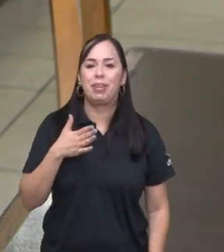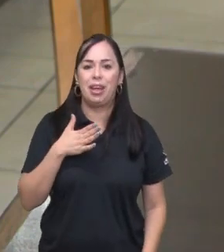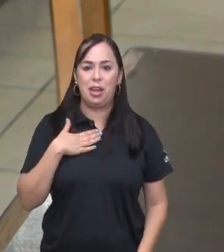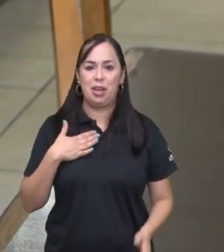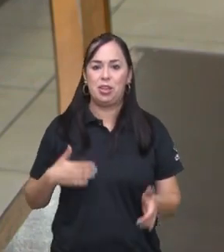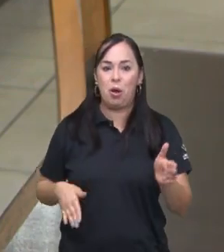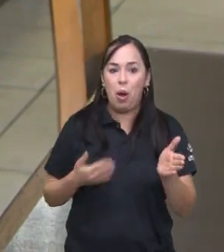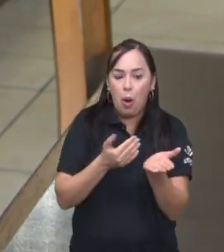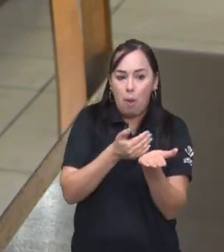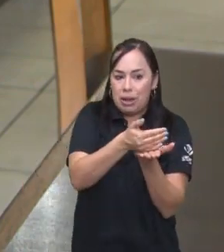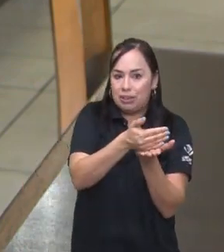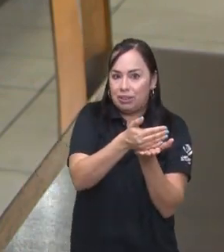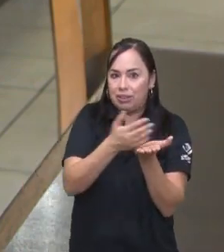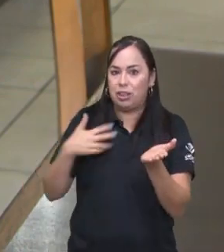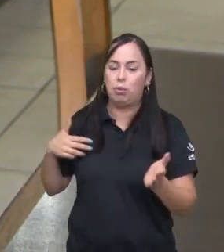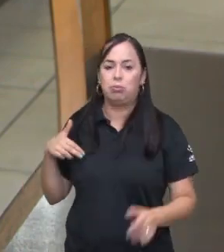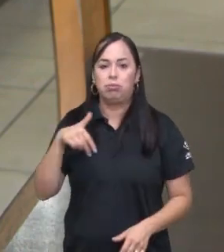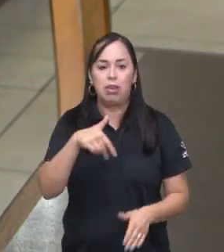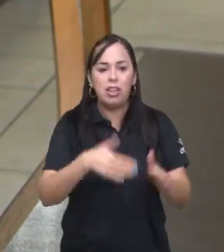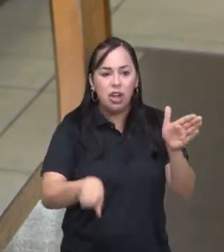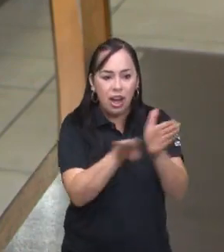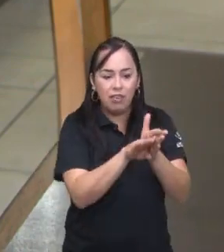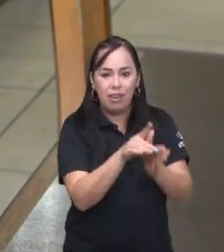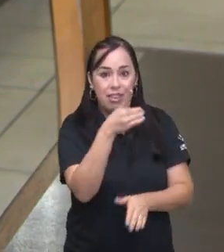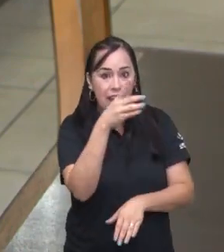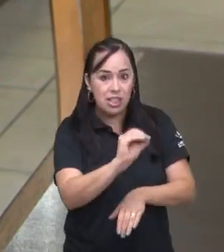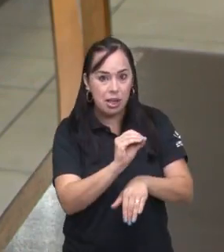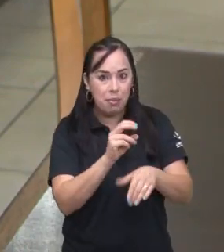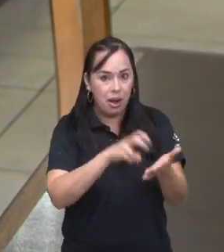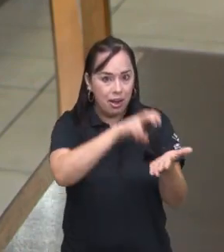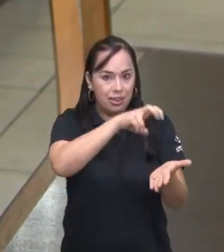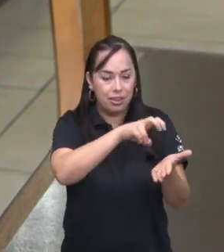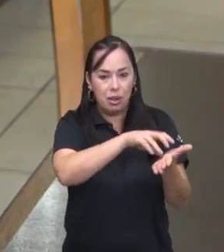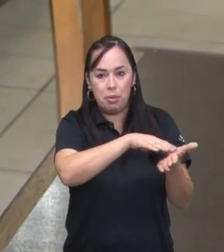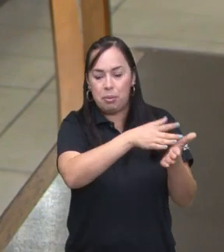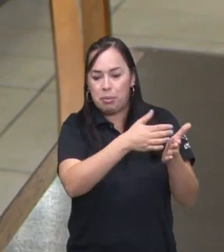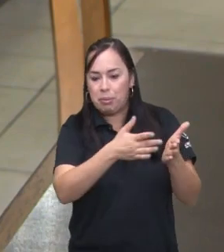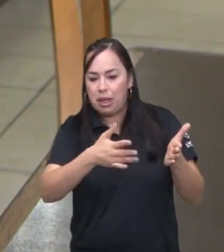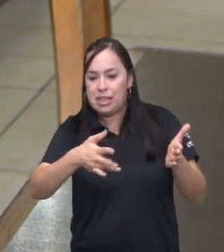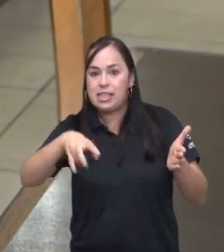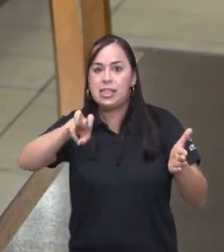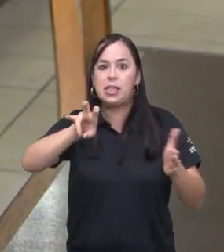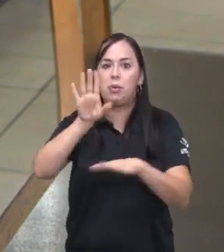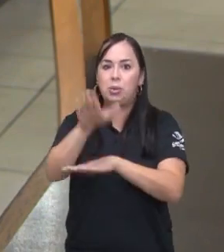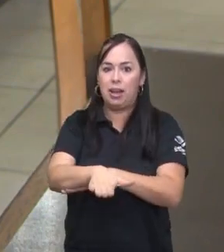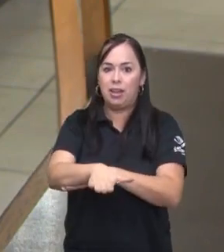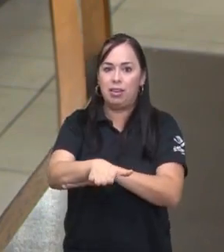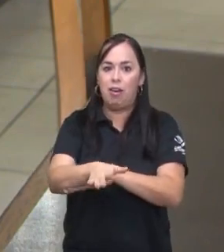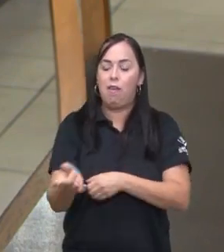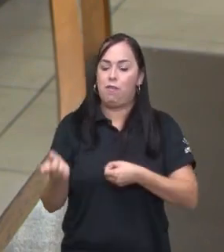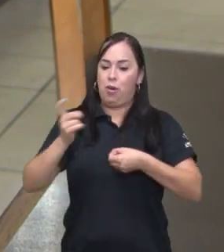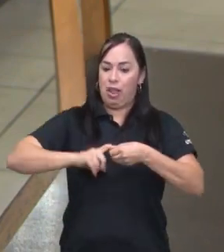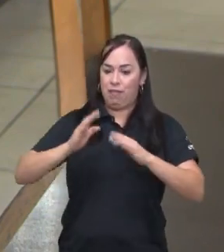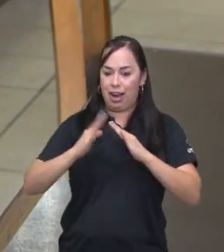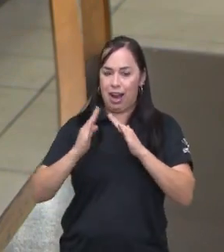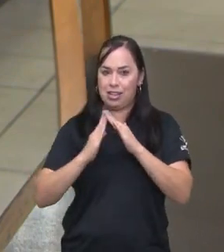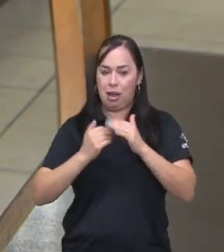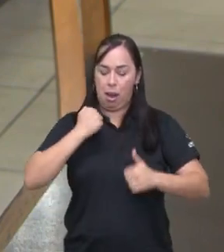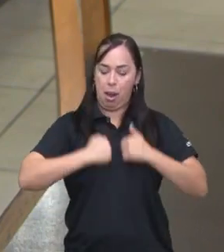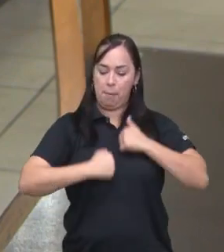da manhã, ficava até 5 da tarde, até as 17, vinha, tomava um banho e voltava. E